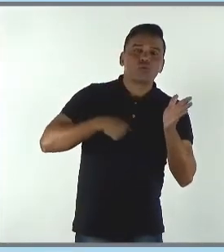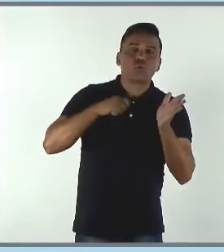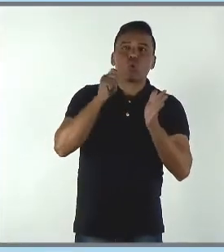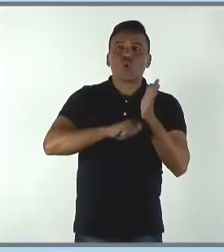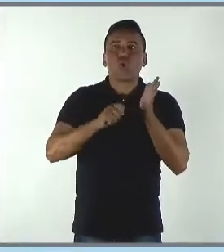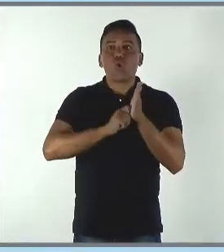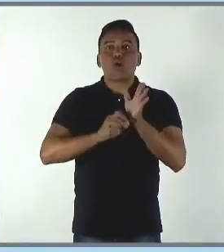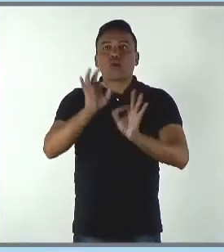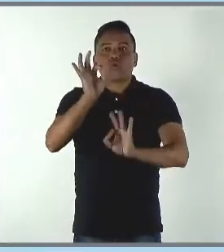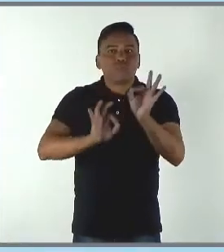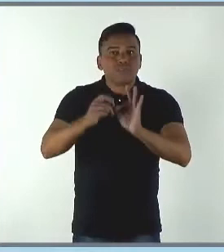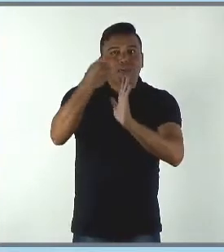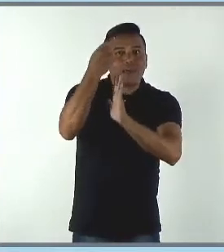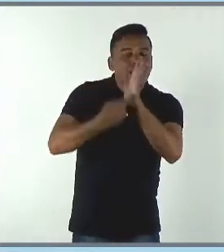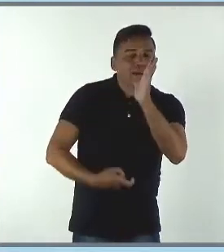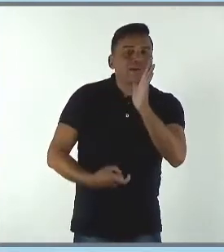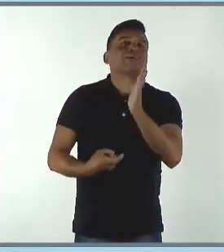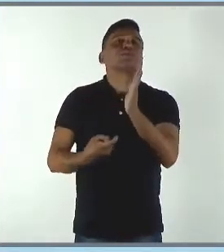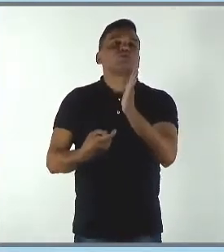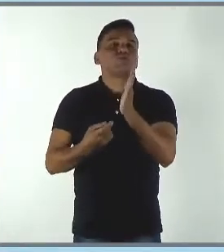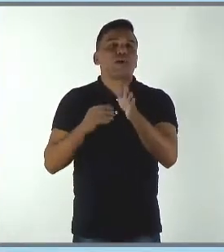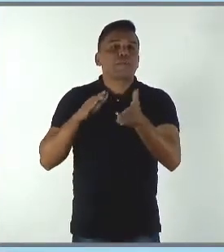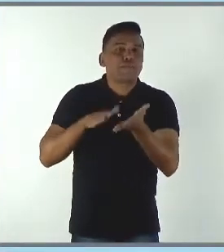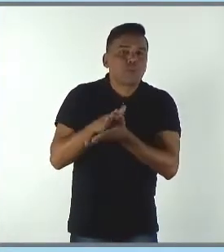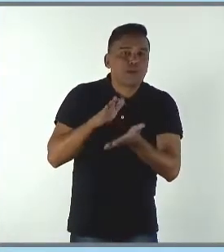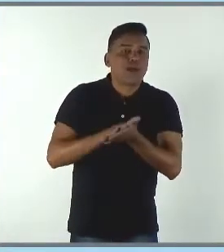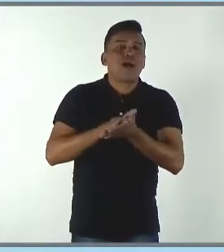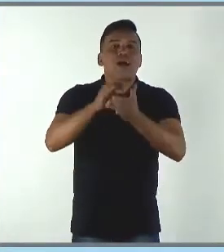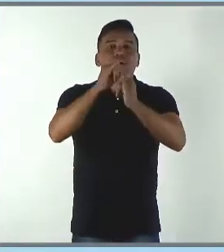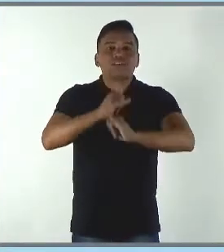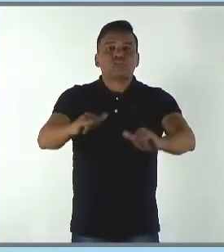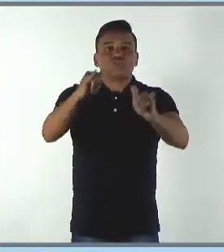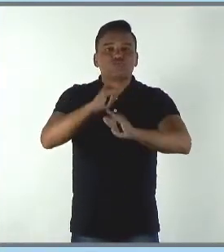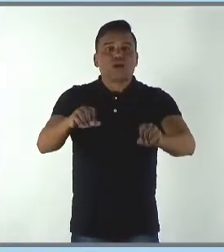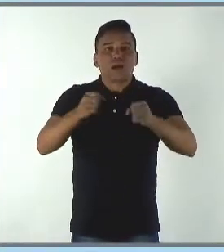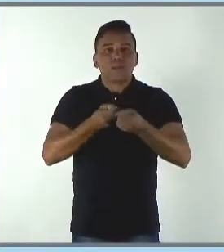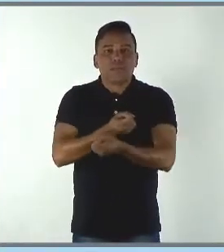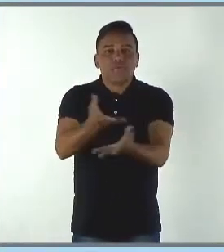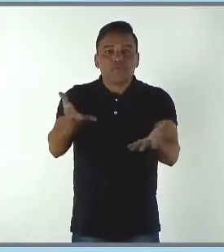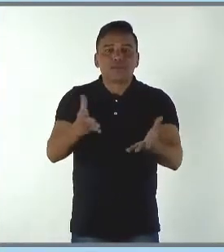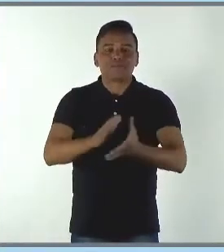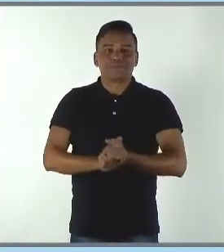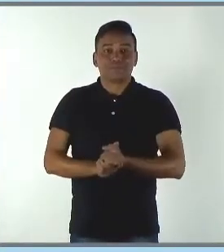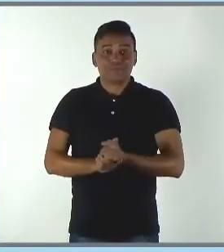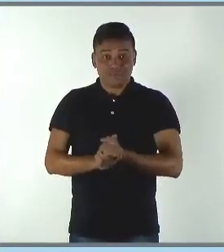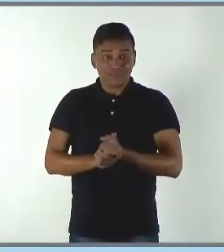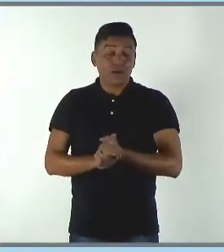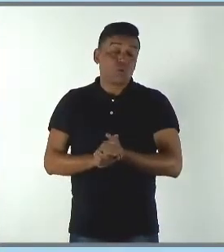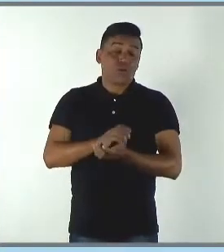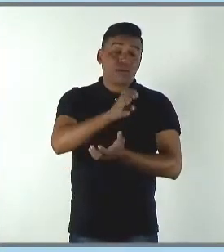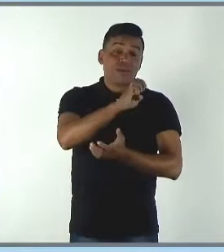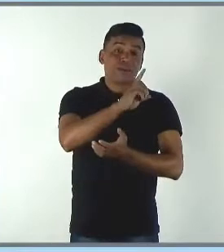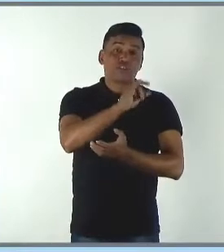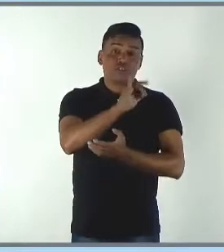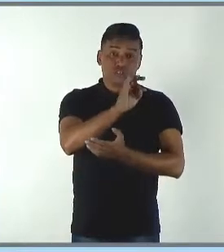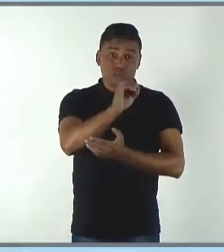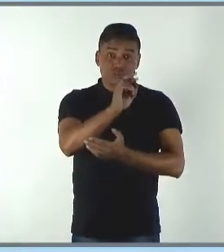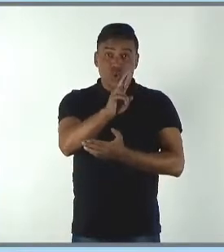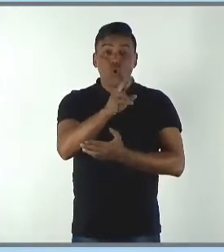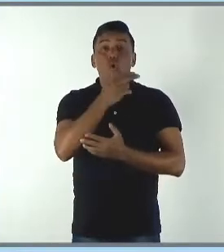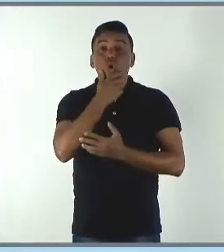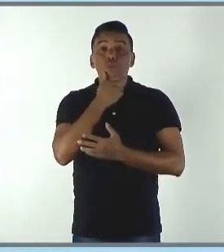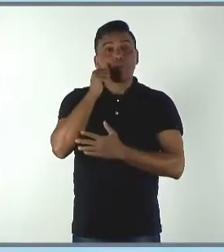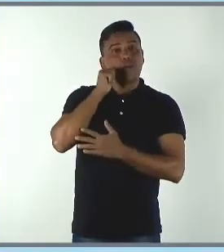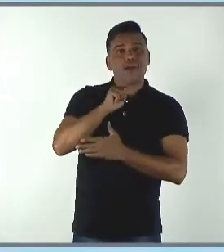vai divulgar, para quem vai divulgar, esse editor ou essa editora, me parece que estão fazendo, à sua maneira e na sua